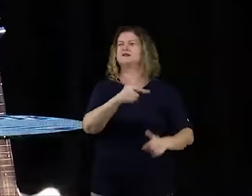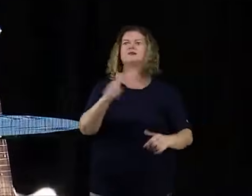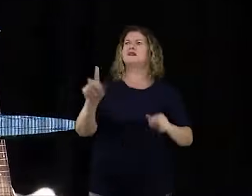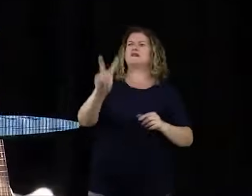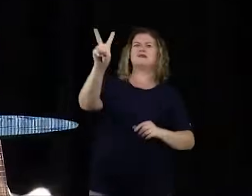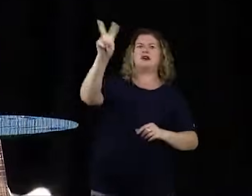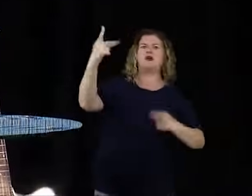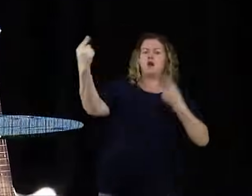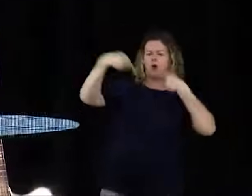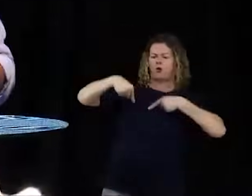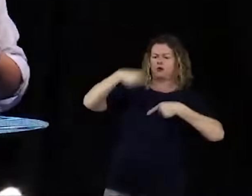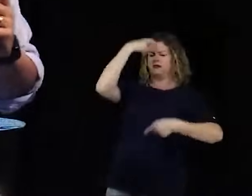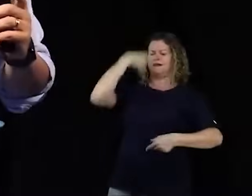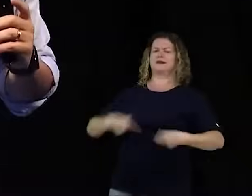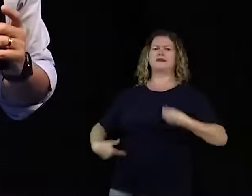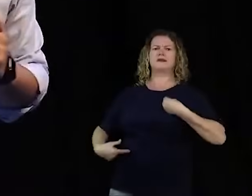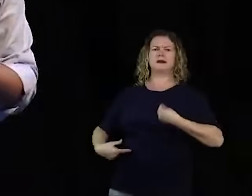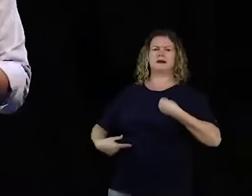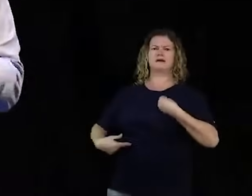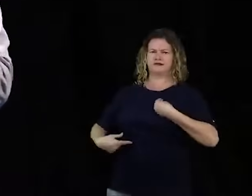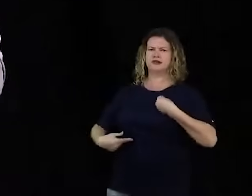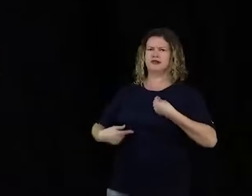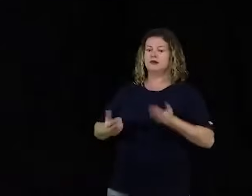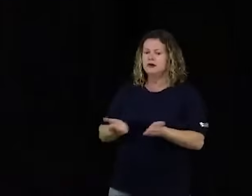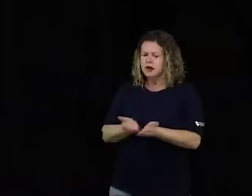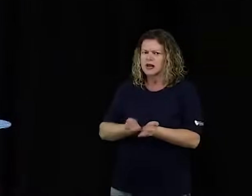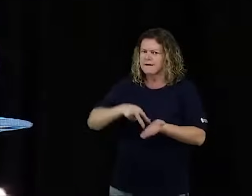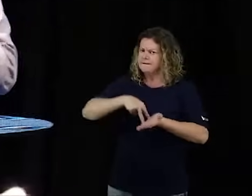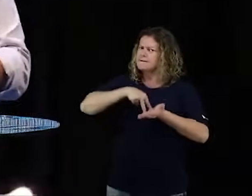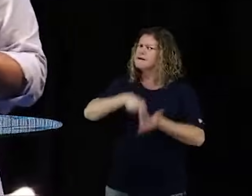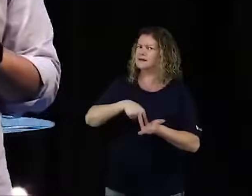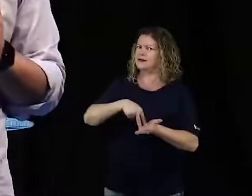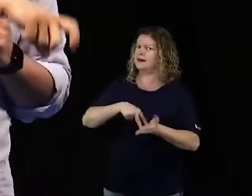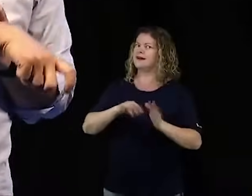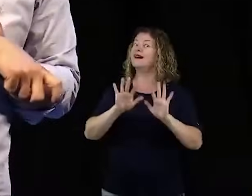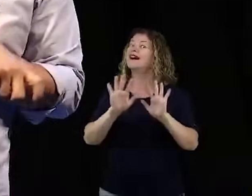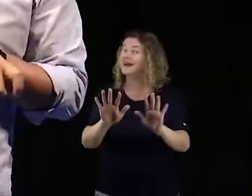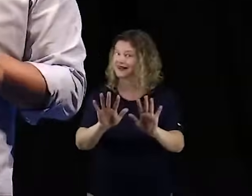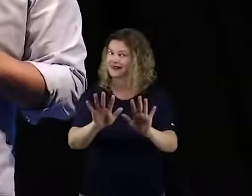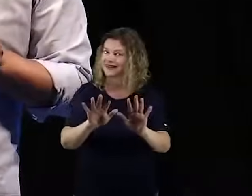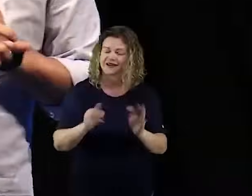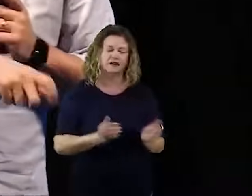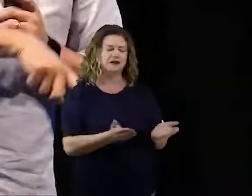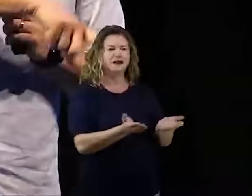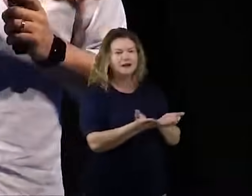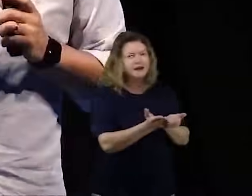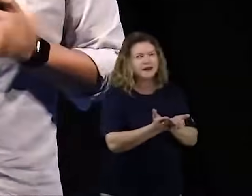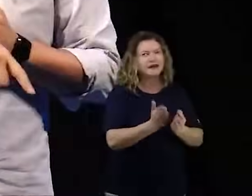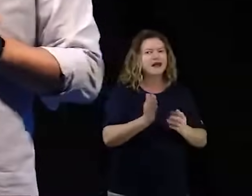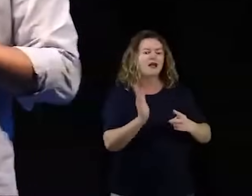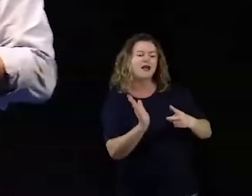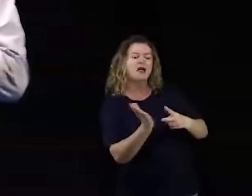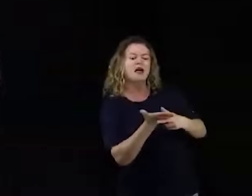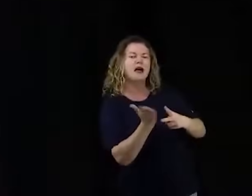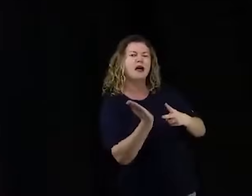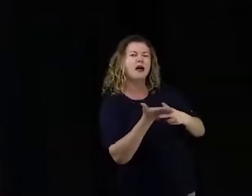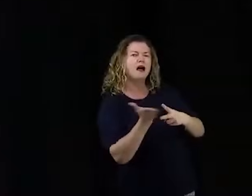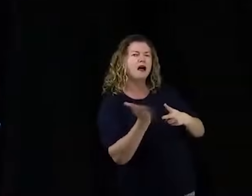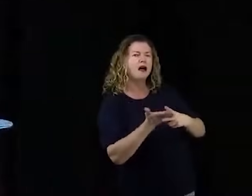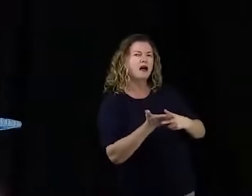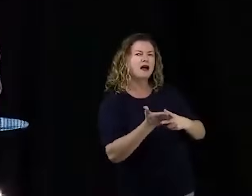magia só que o crente que é meio crente que às vezes é crente às vezes não é crente ele acaba caindo em